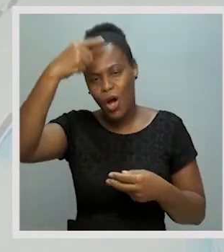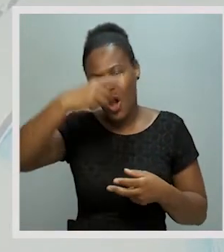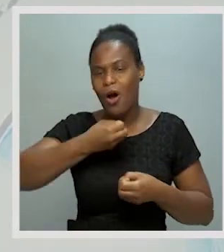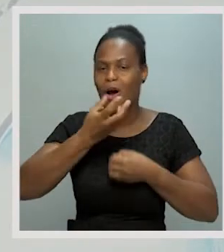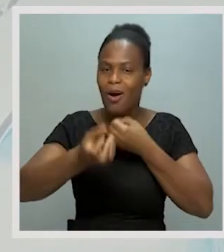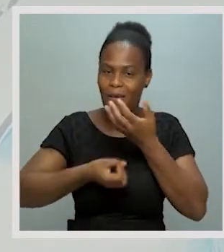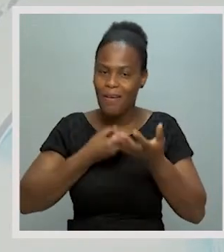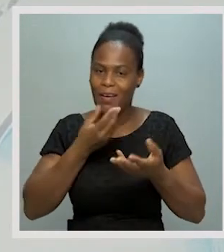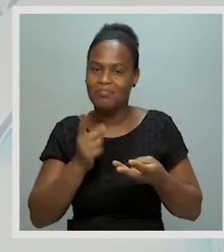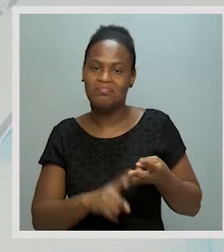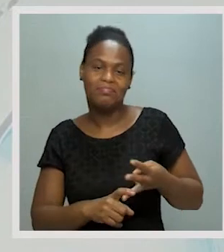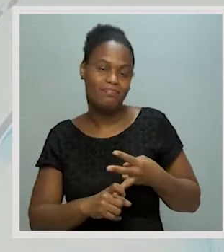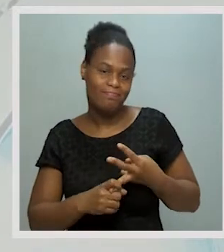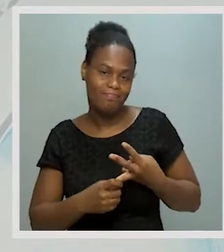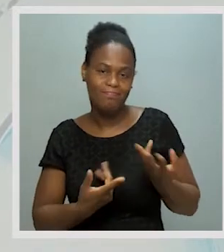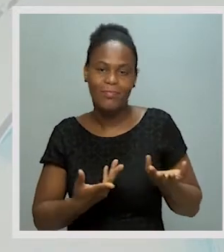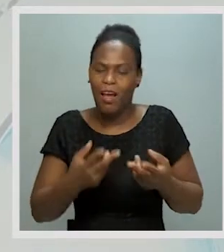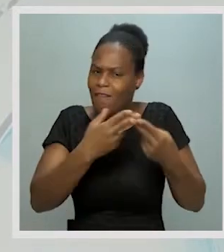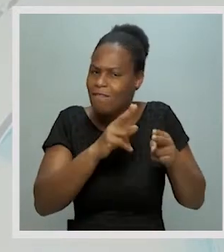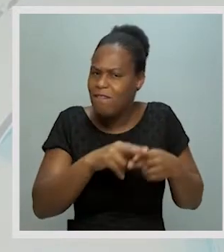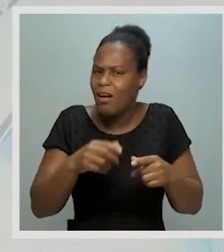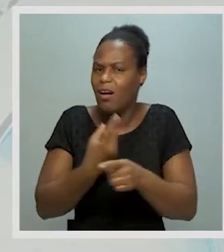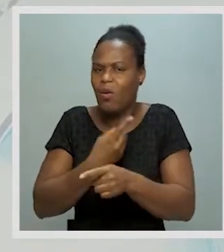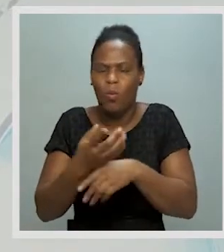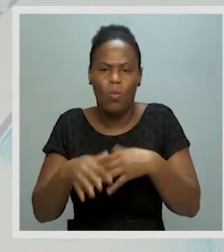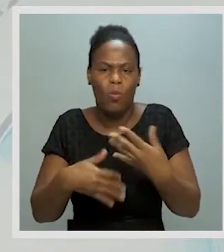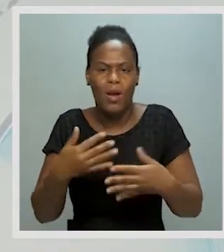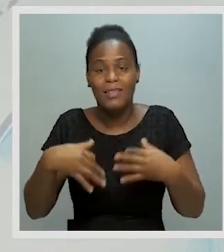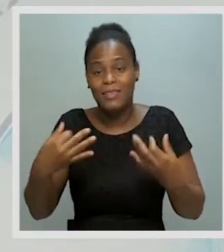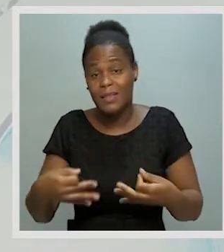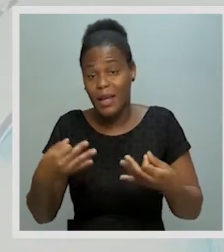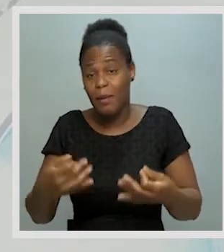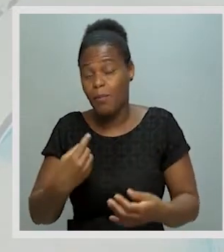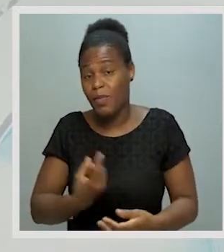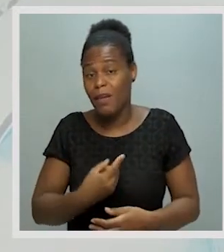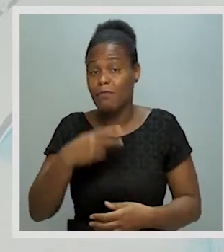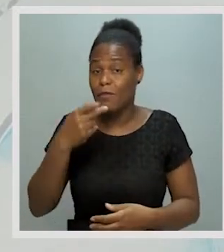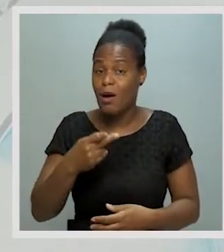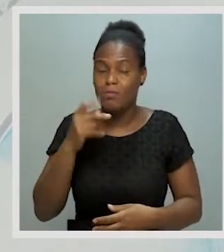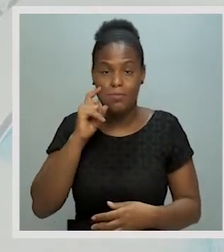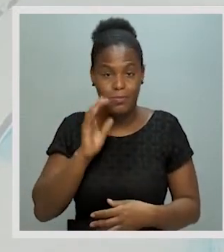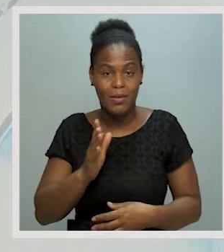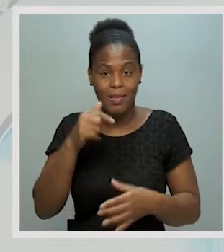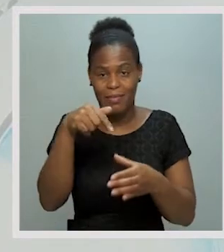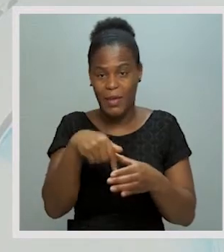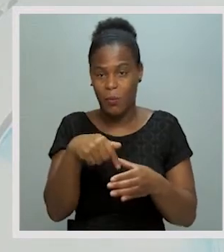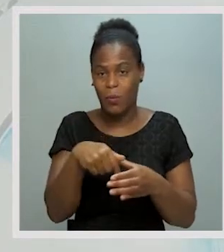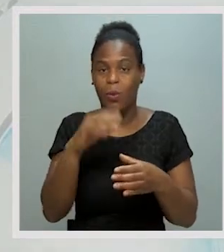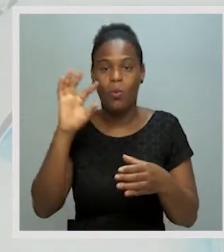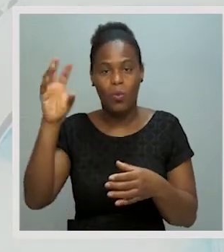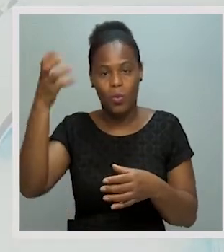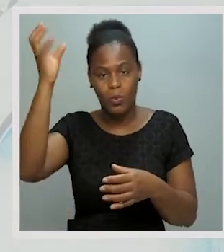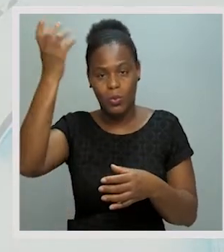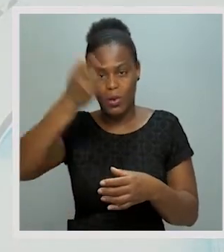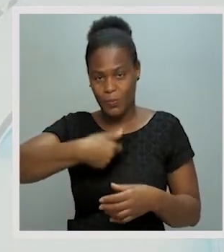contar histórias e várias outras que devemos sempre prevalecer, não é, dentro da